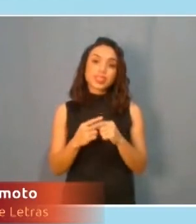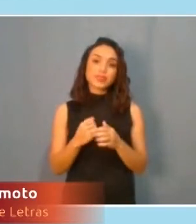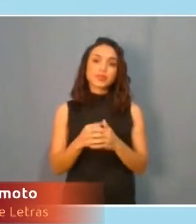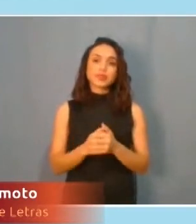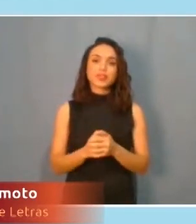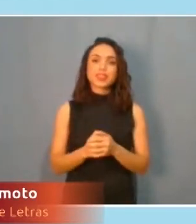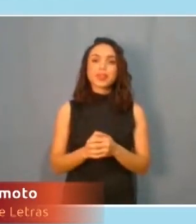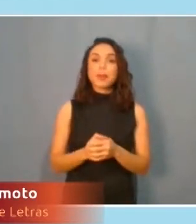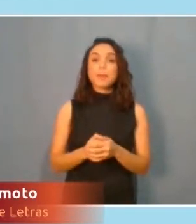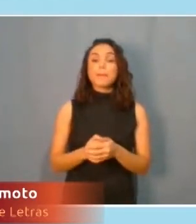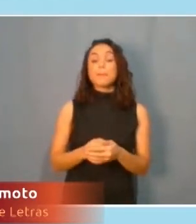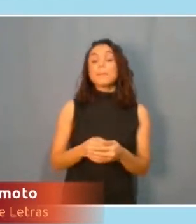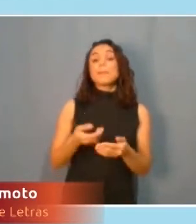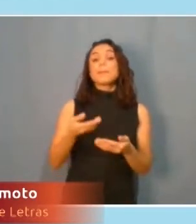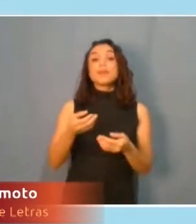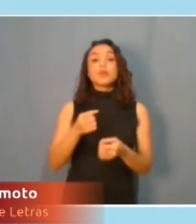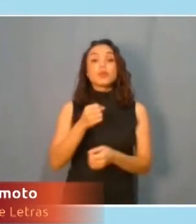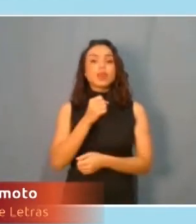Daniel.